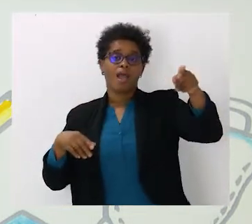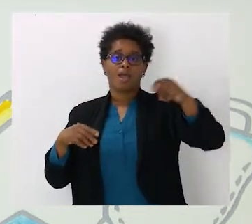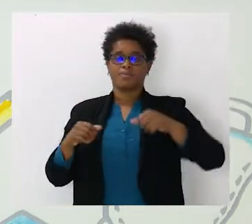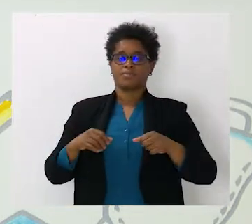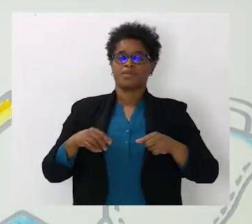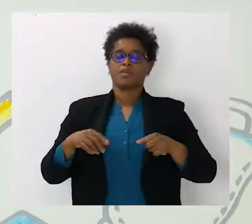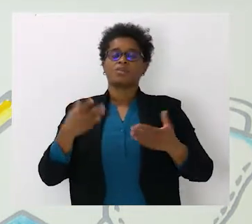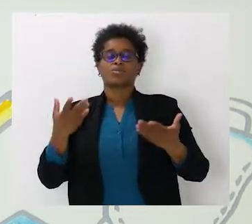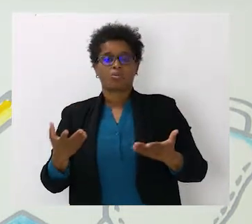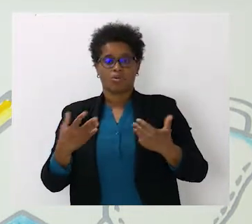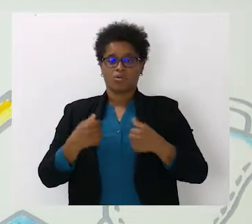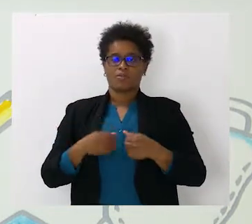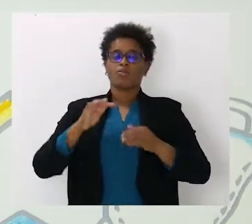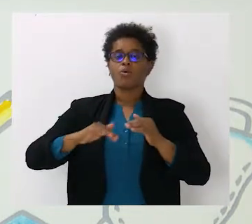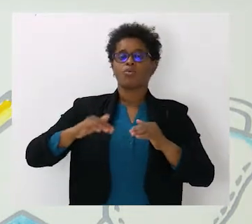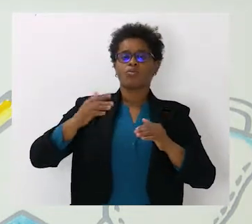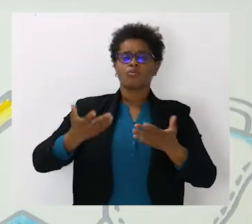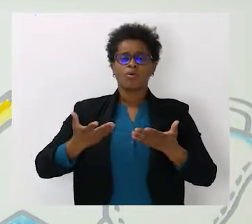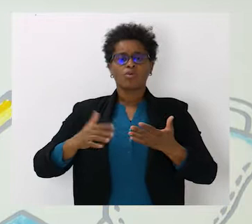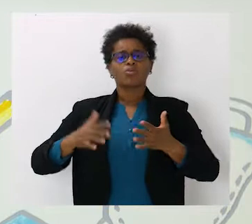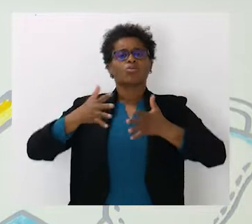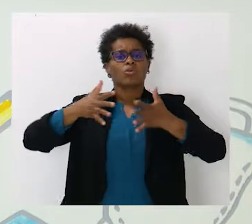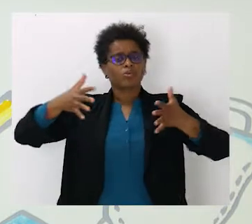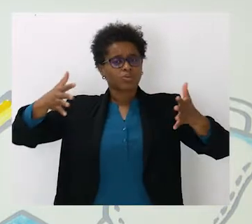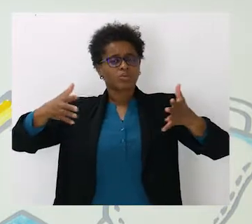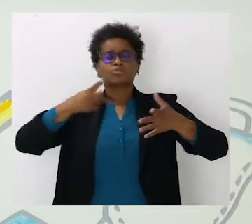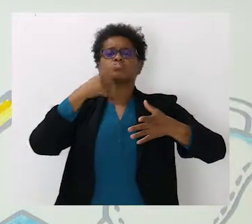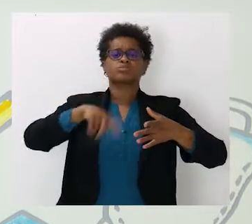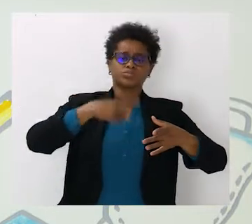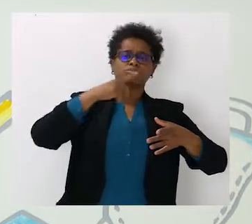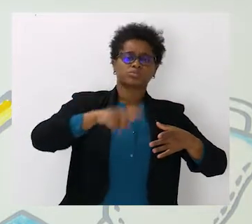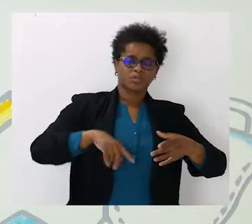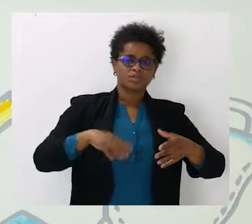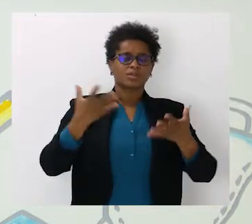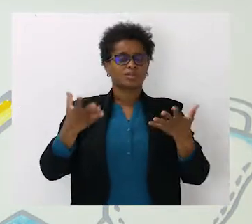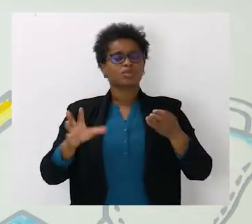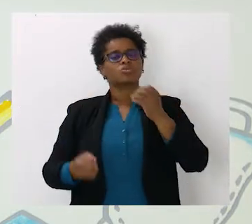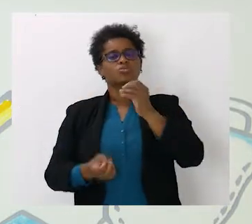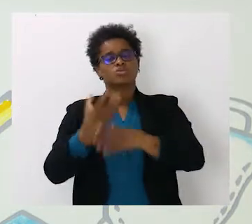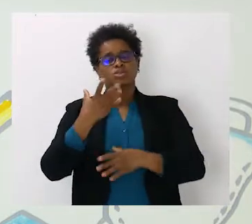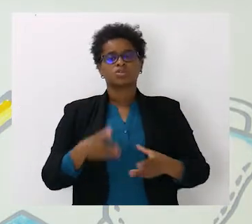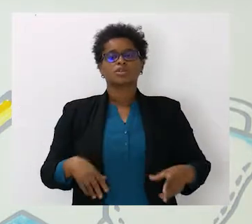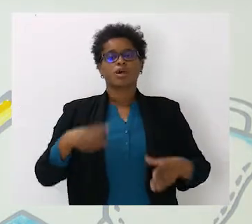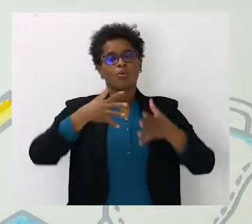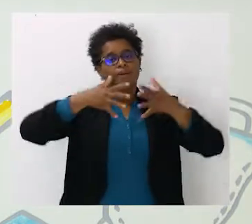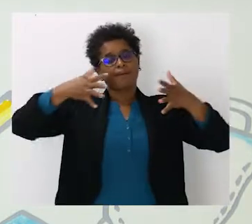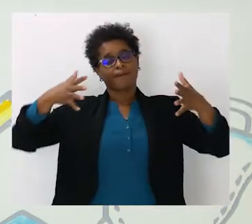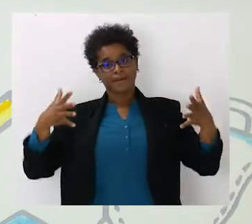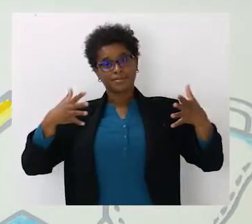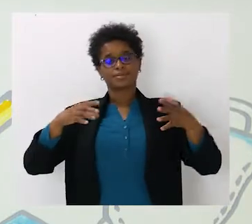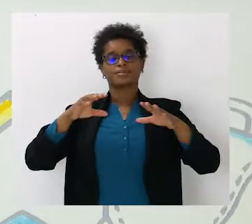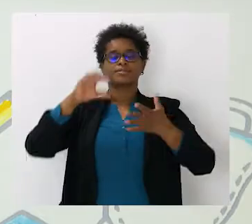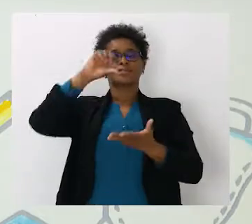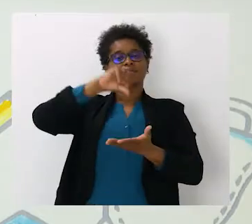colar, vão se crescendo, multiplicando-se, até dar origem a um